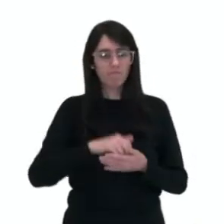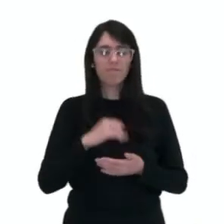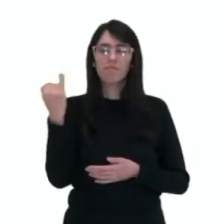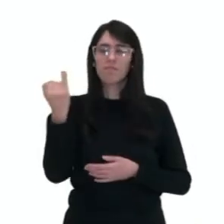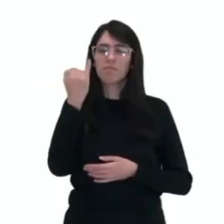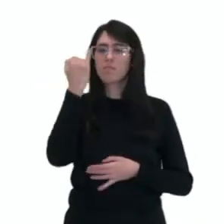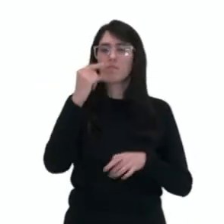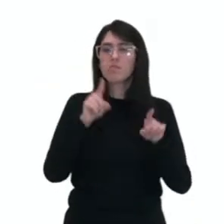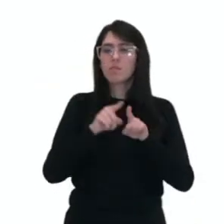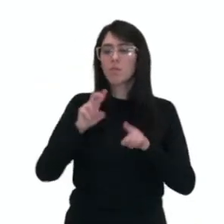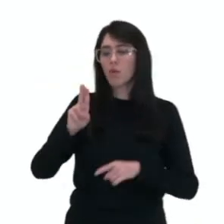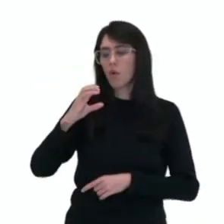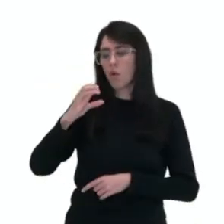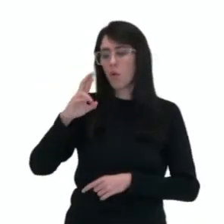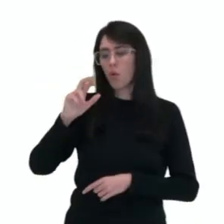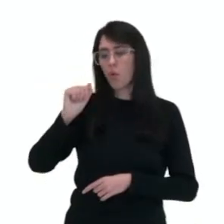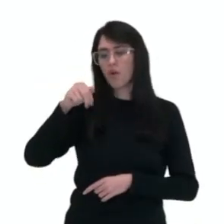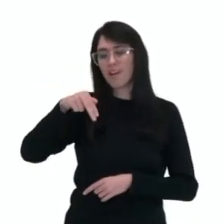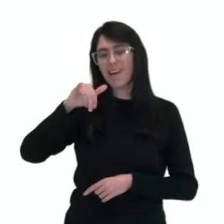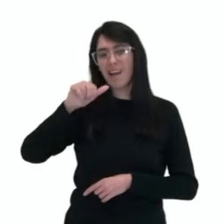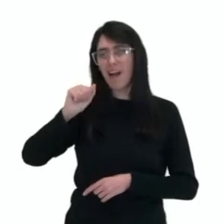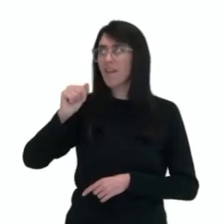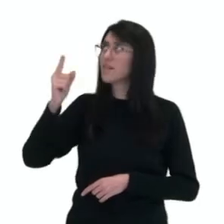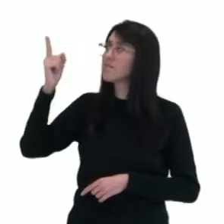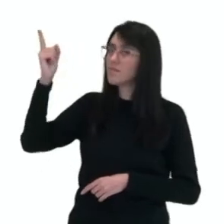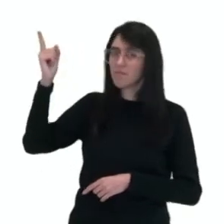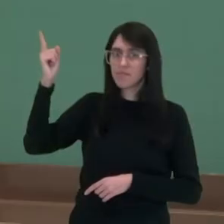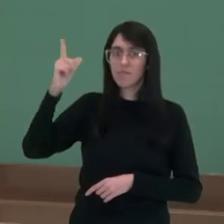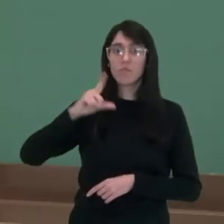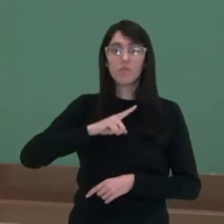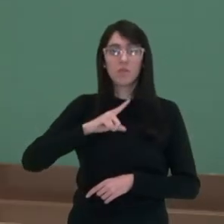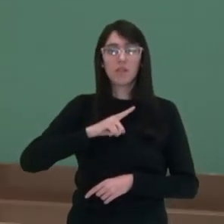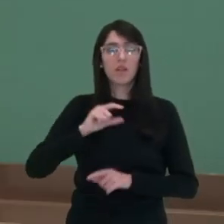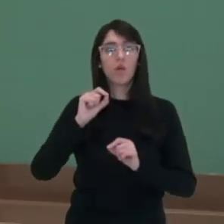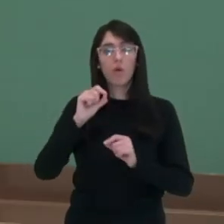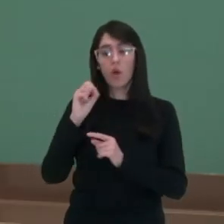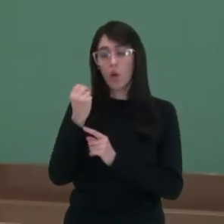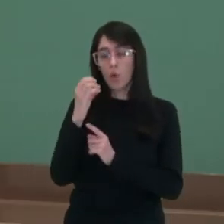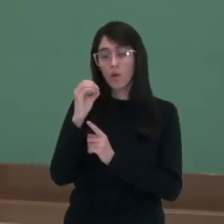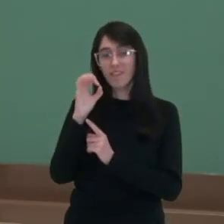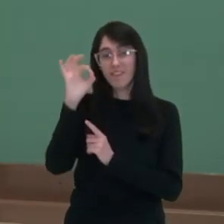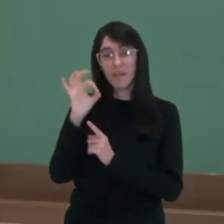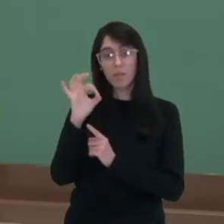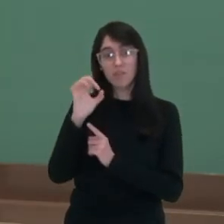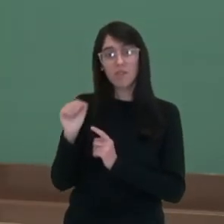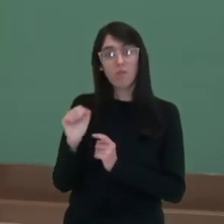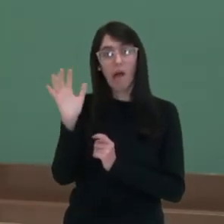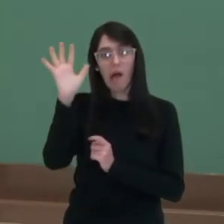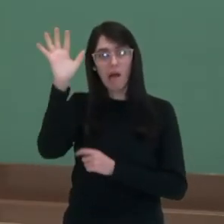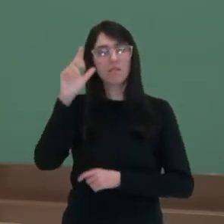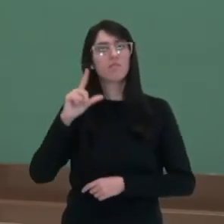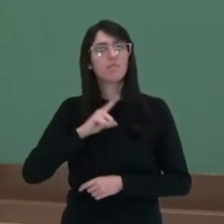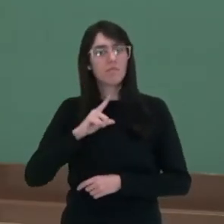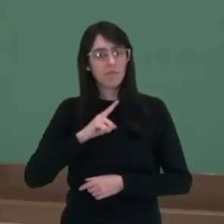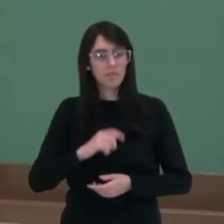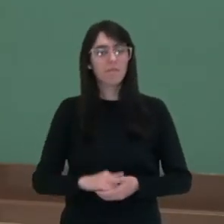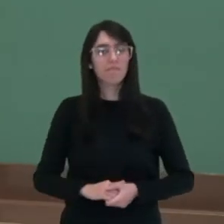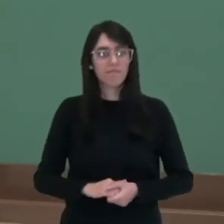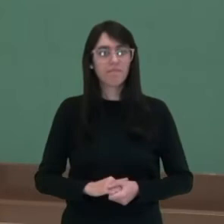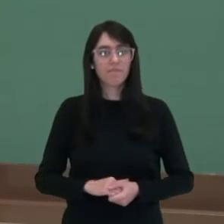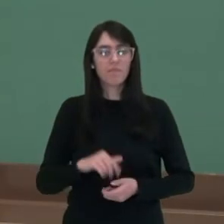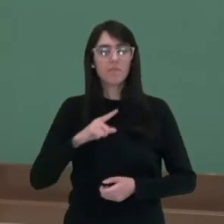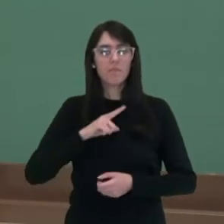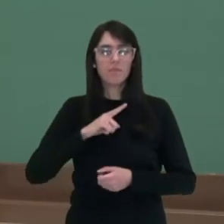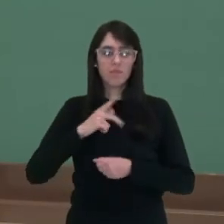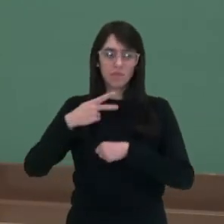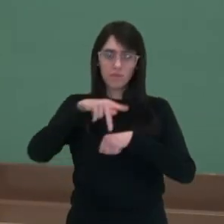para a Ucrânia, onde cerca de 80% do gás consumido pela população, pelos